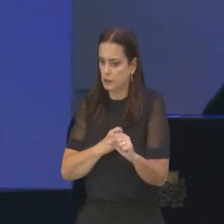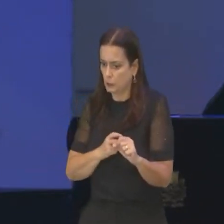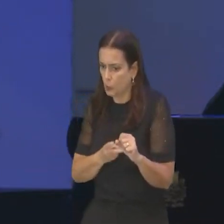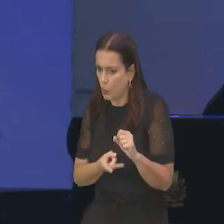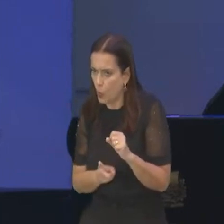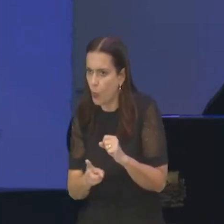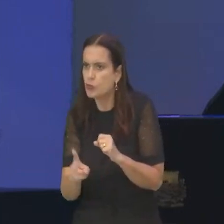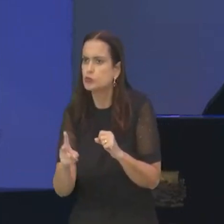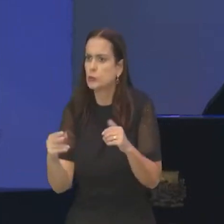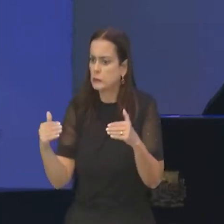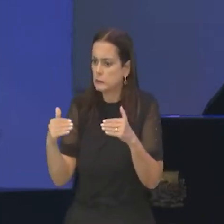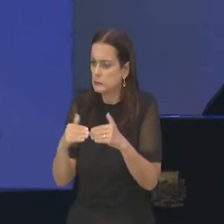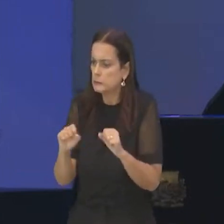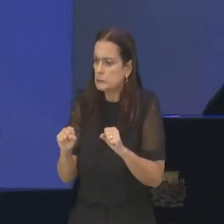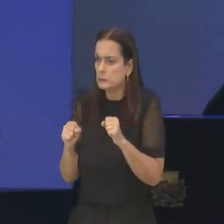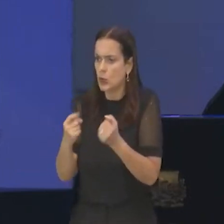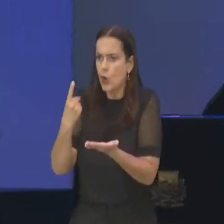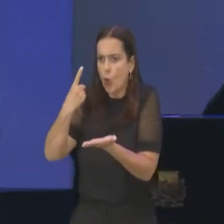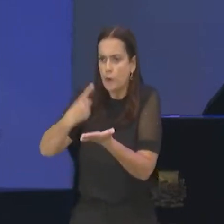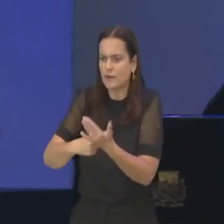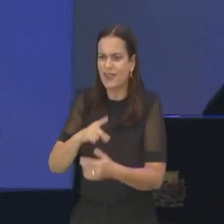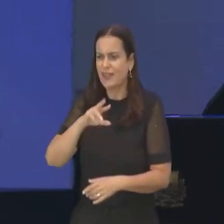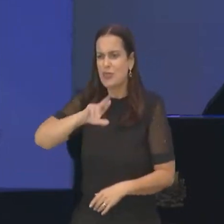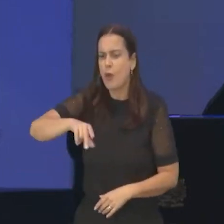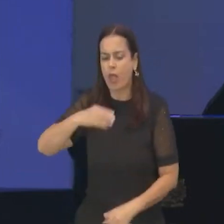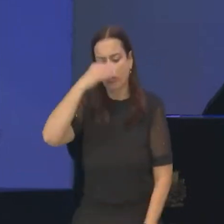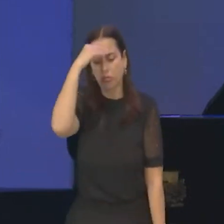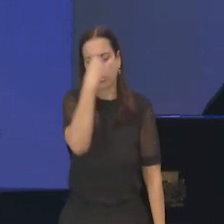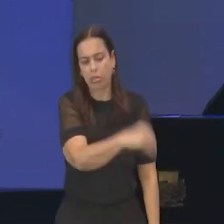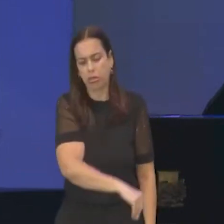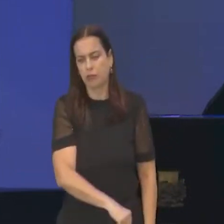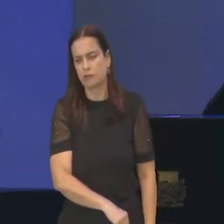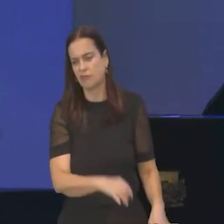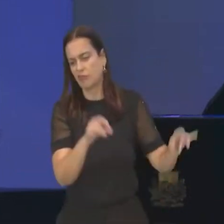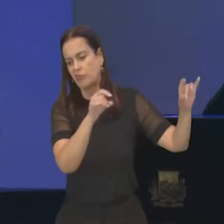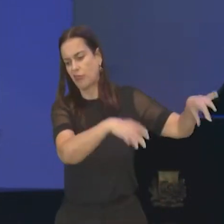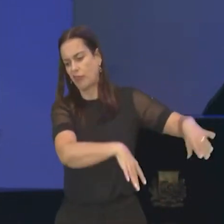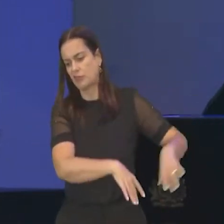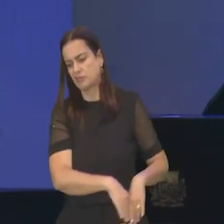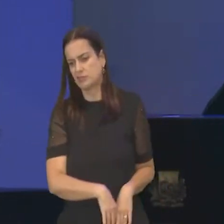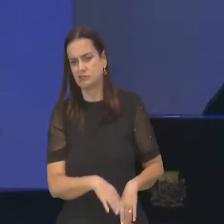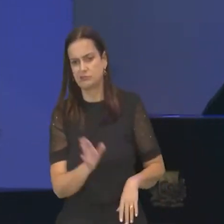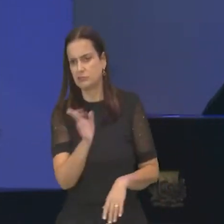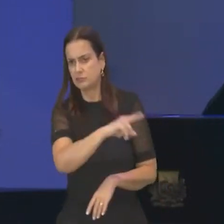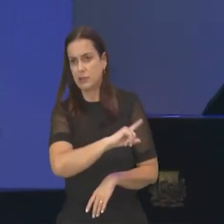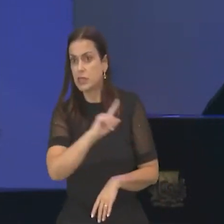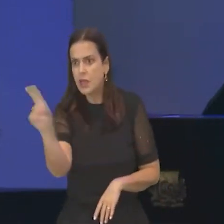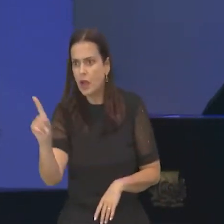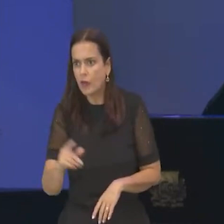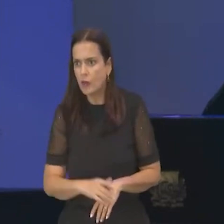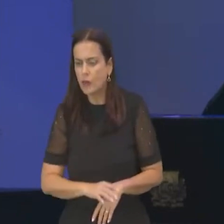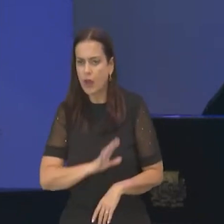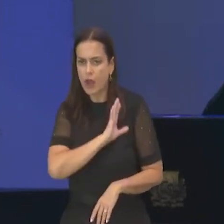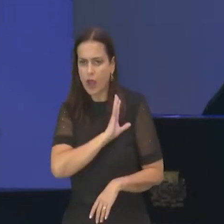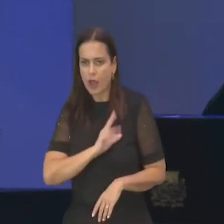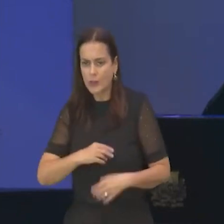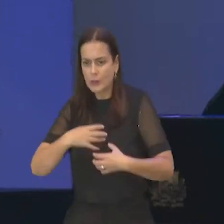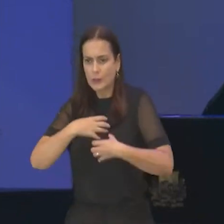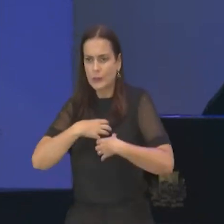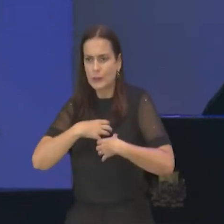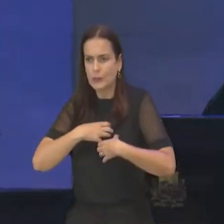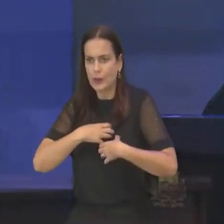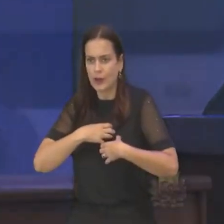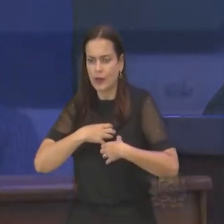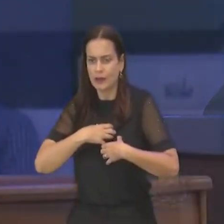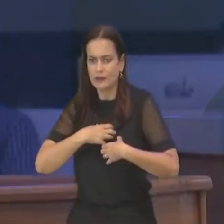contínua, intensa, um compromisso persistente. A adoração se tornou